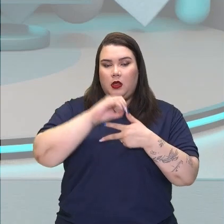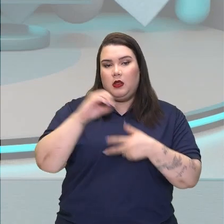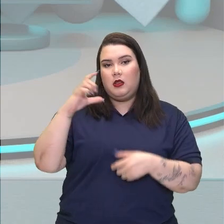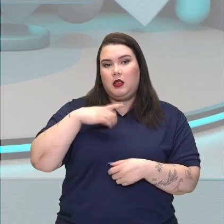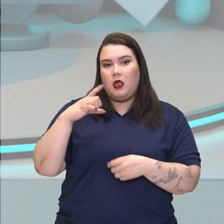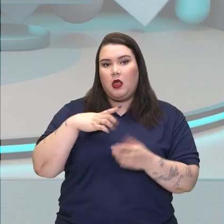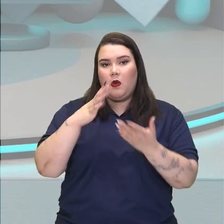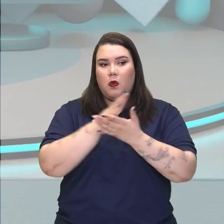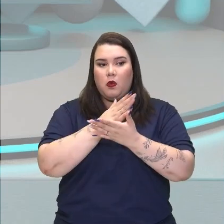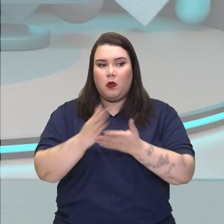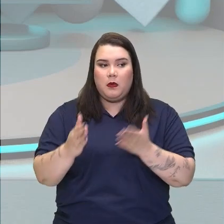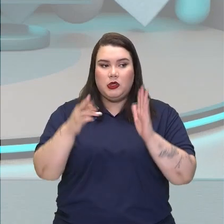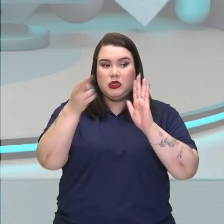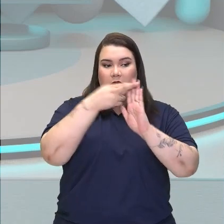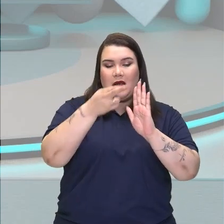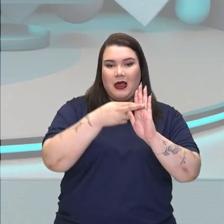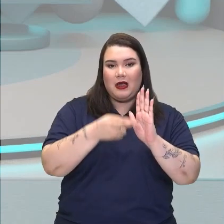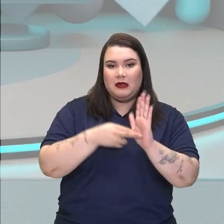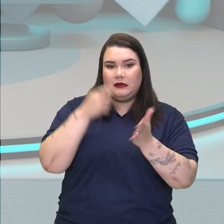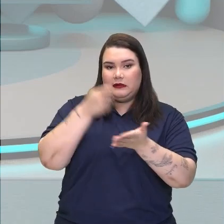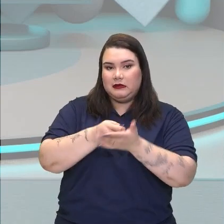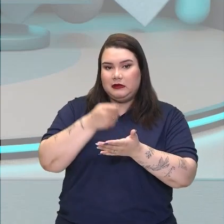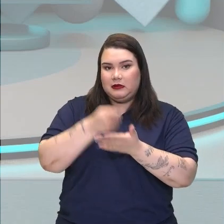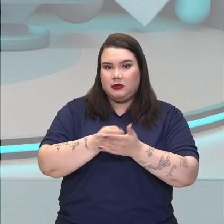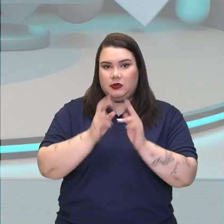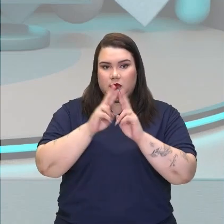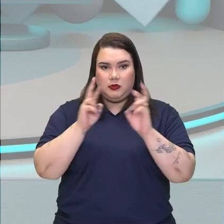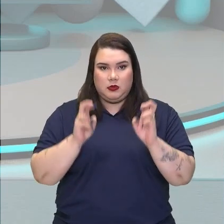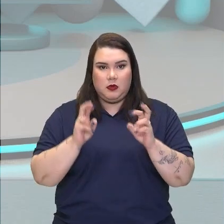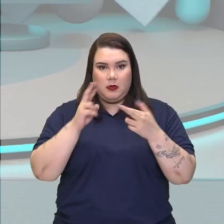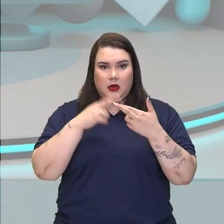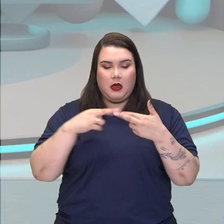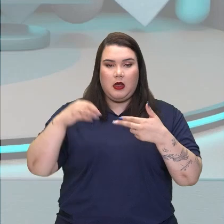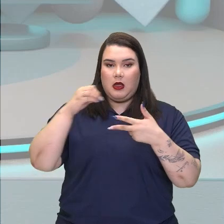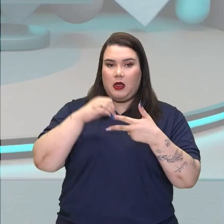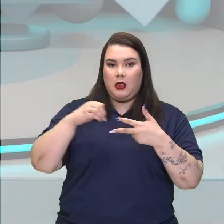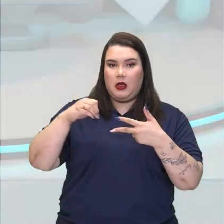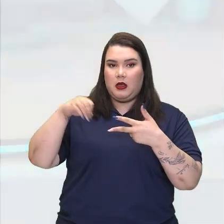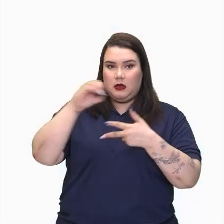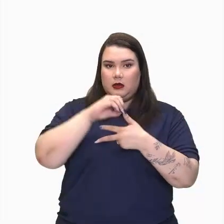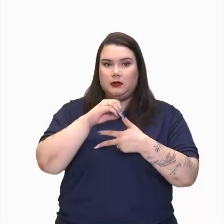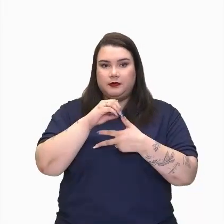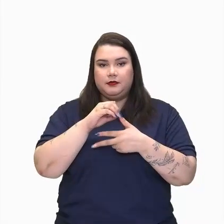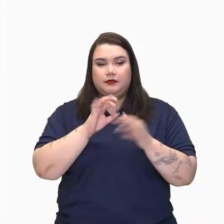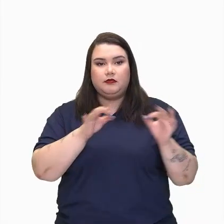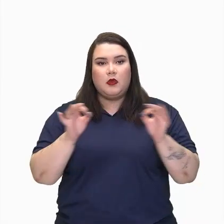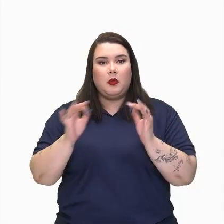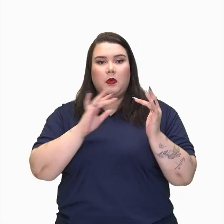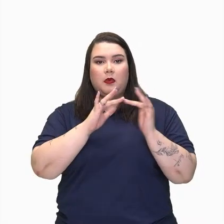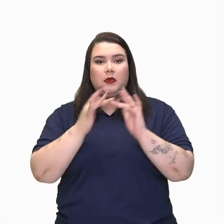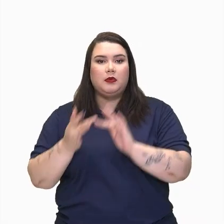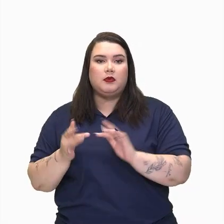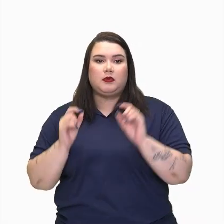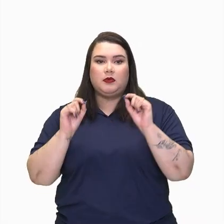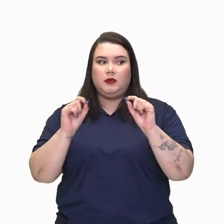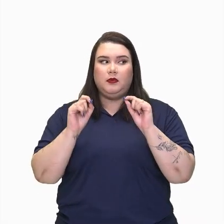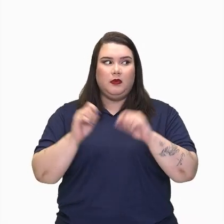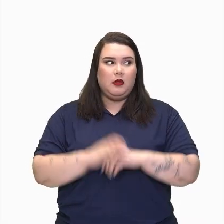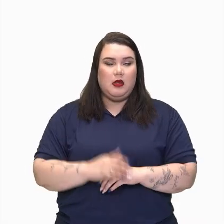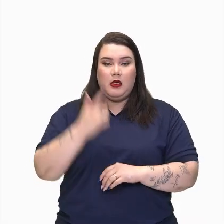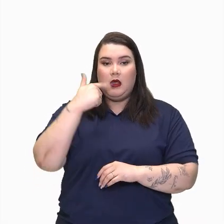algumas exigências quanto à redação. Então, vamos verificar o nosso contexto aí. Então, quem